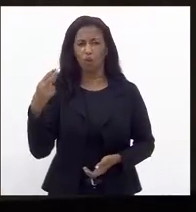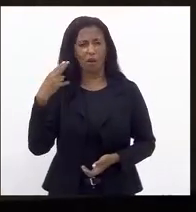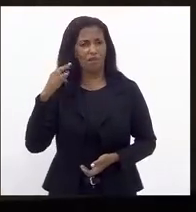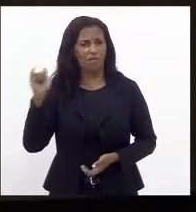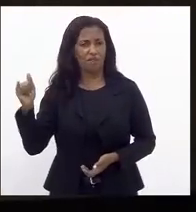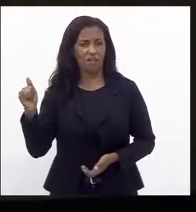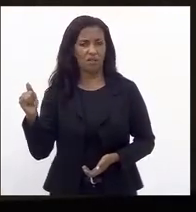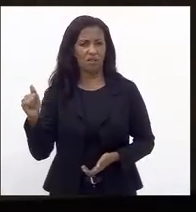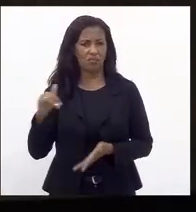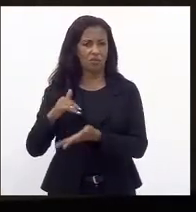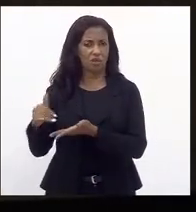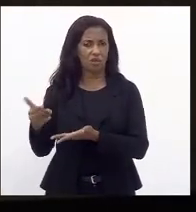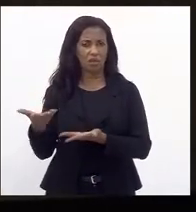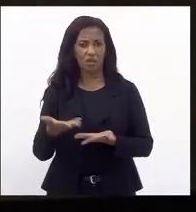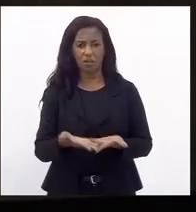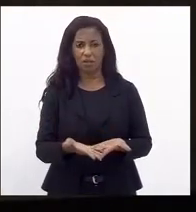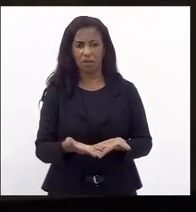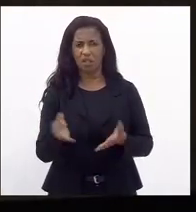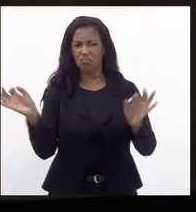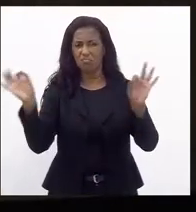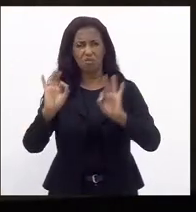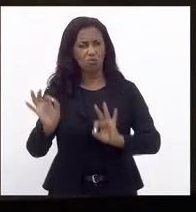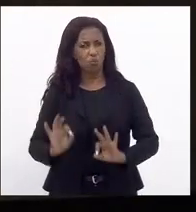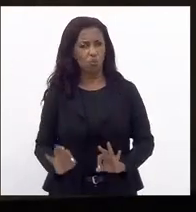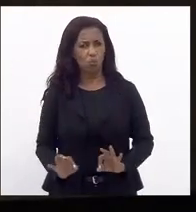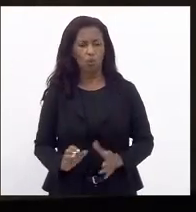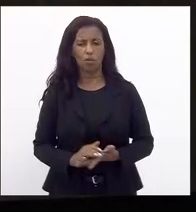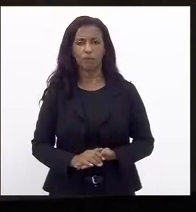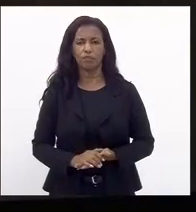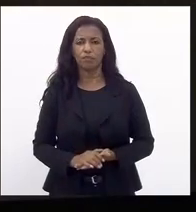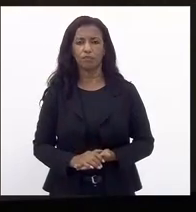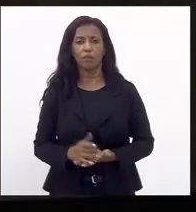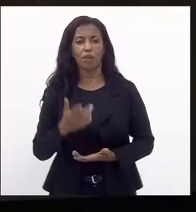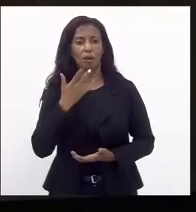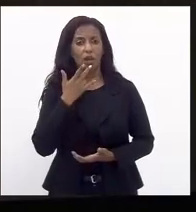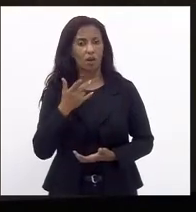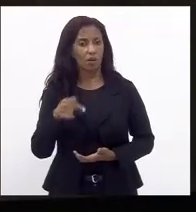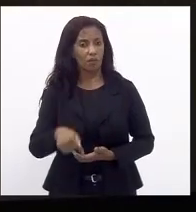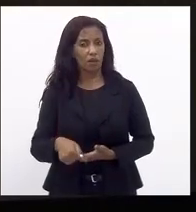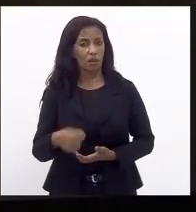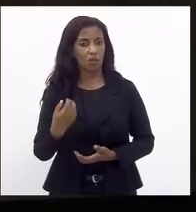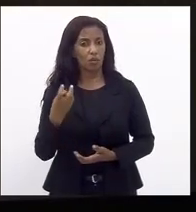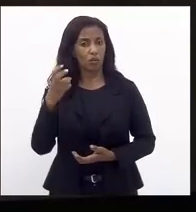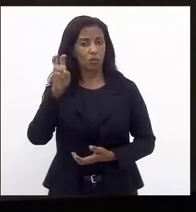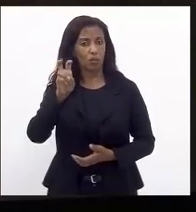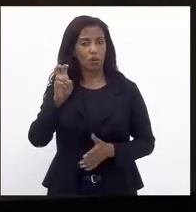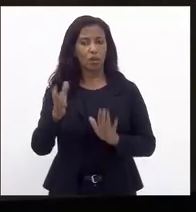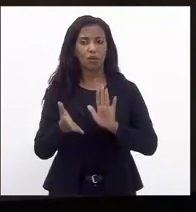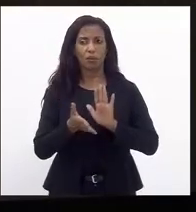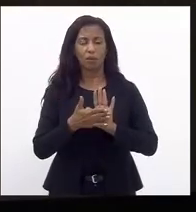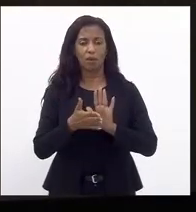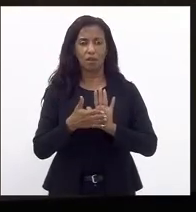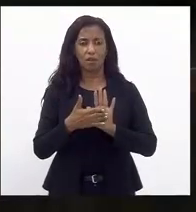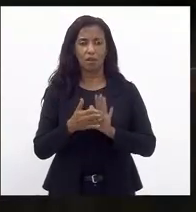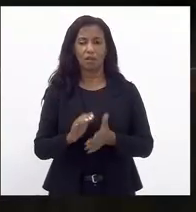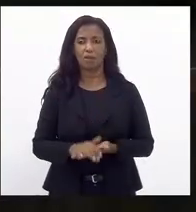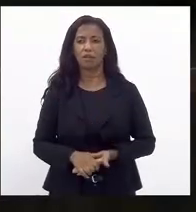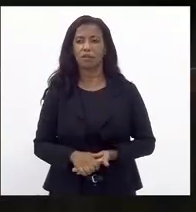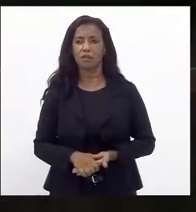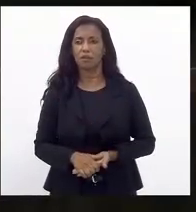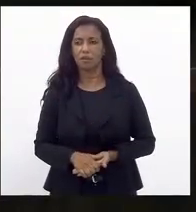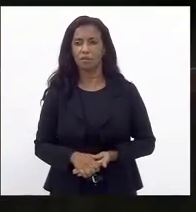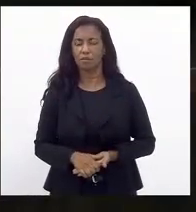secretário de fazenda fazer nenhum eu quero dizer que o seu presente eu tô no meu quinto mandava ele cuidado a nossa